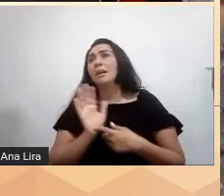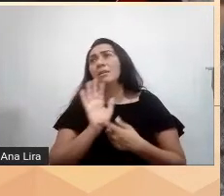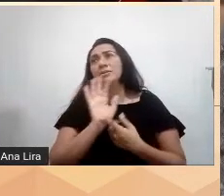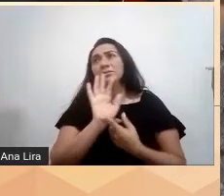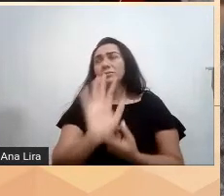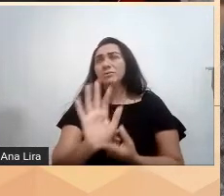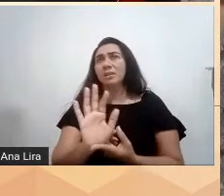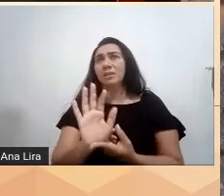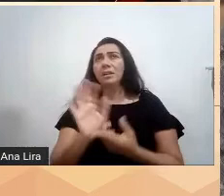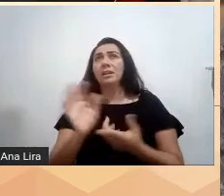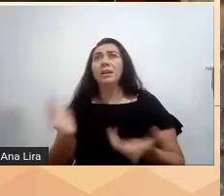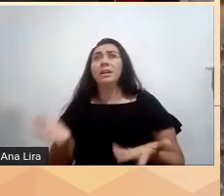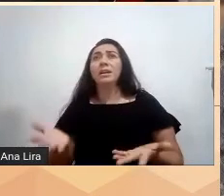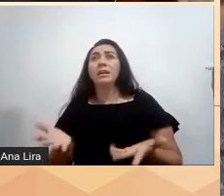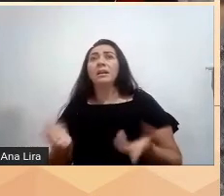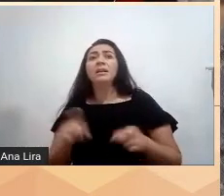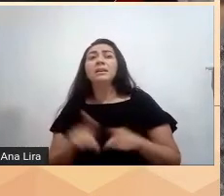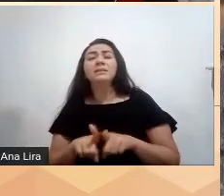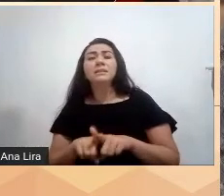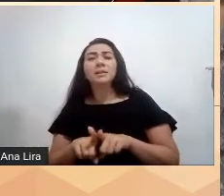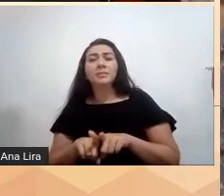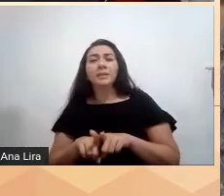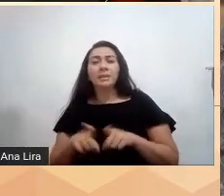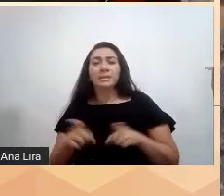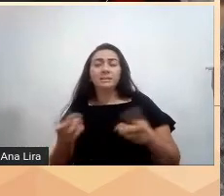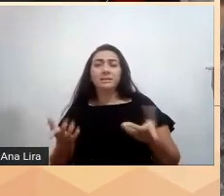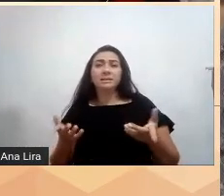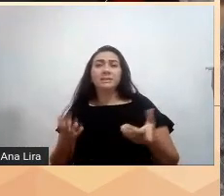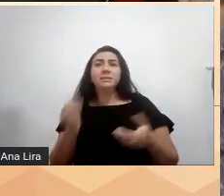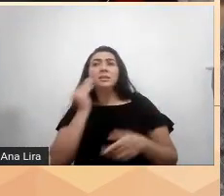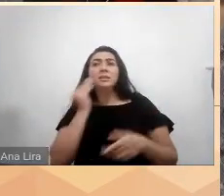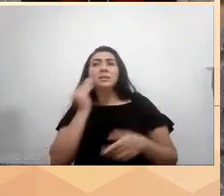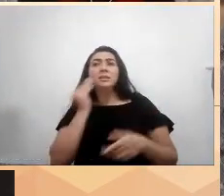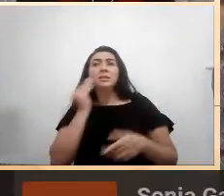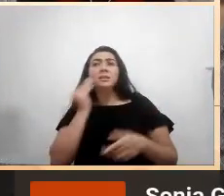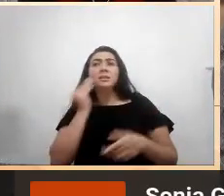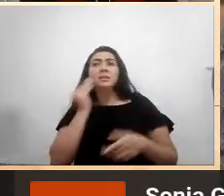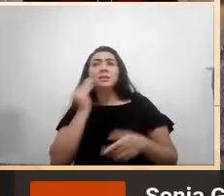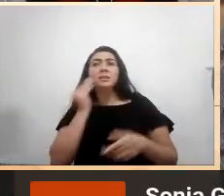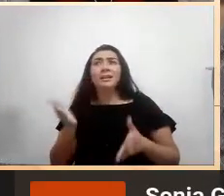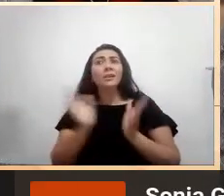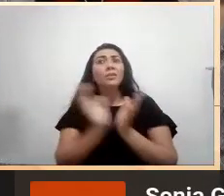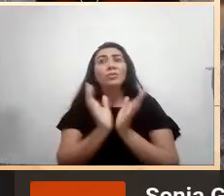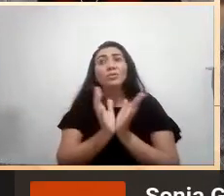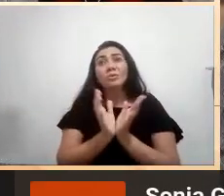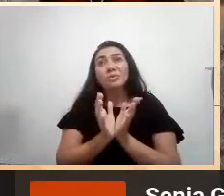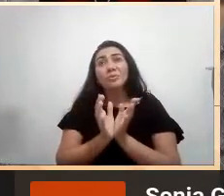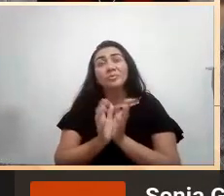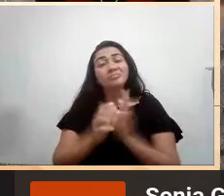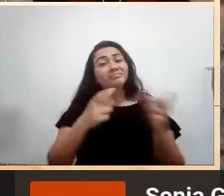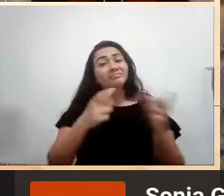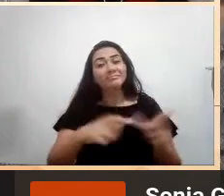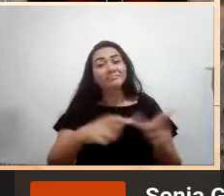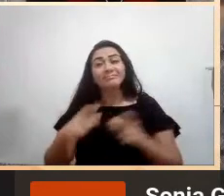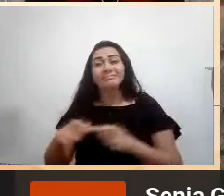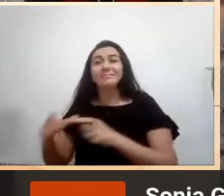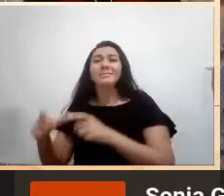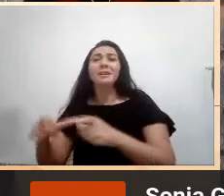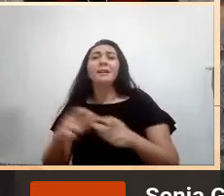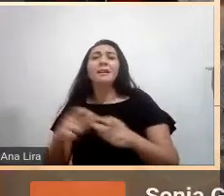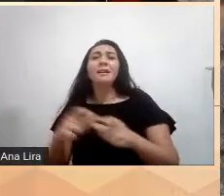ou até mesmo da comunidade de um modo geral. Então, o projeto, ele nada mais é do que um sonho, uma inspiração,